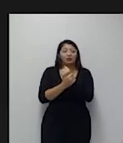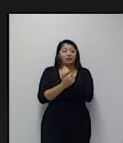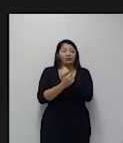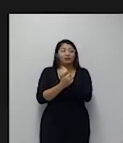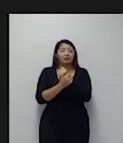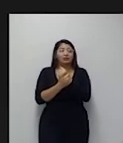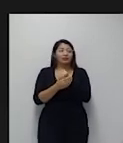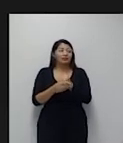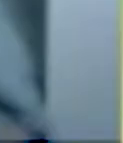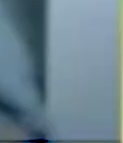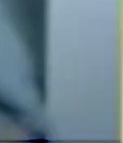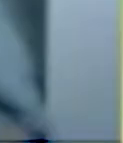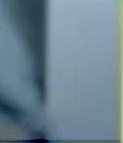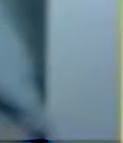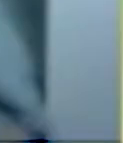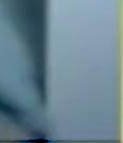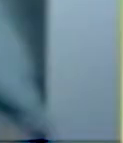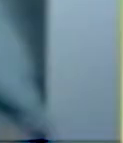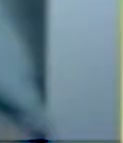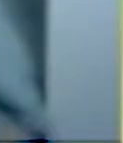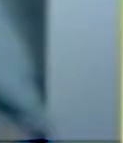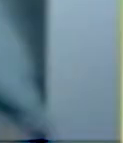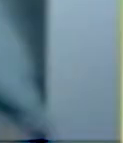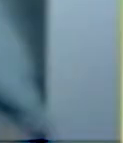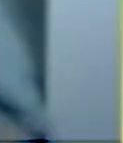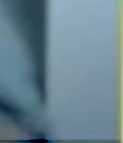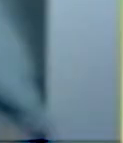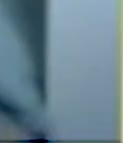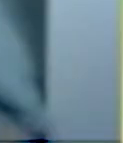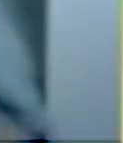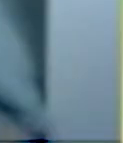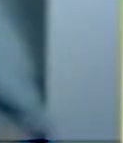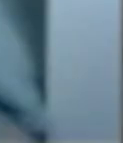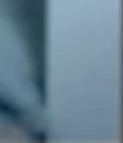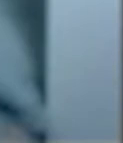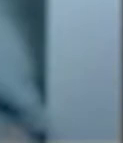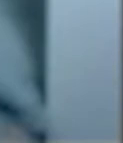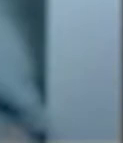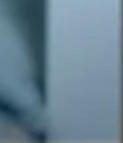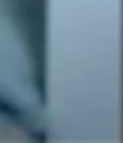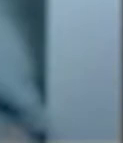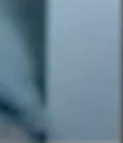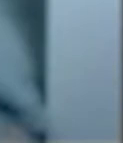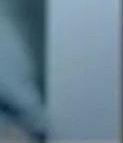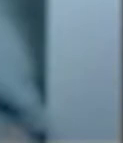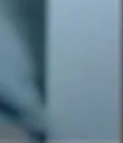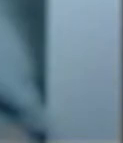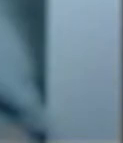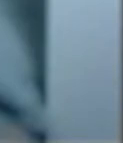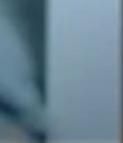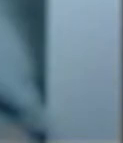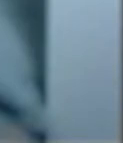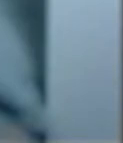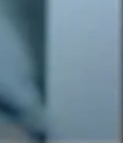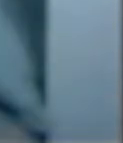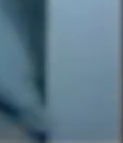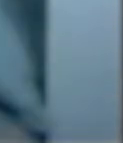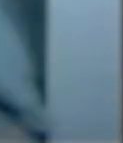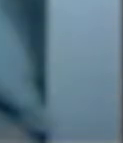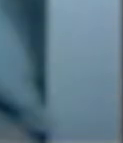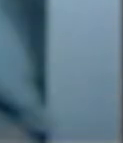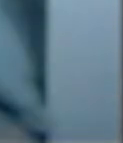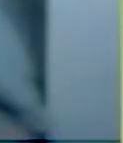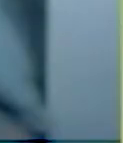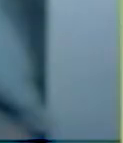da criptografia e de acordo com os votos proferidos até o momento o entendimento é de que ao assegurar a privacidade